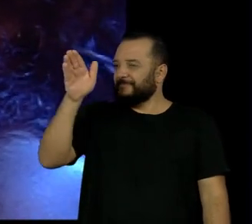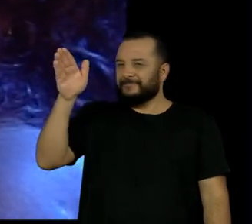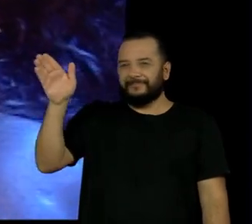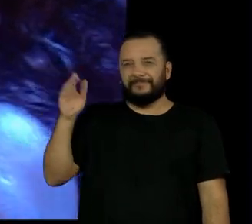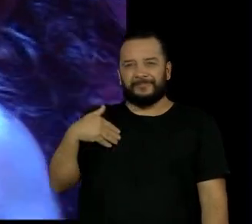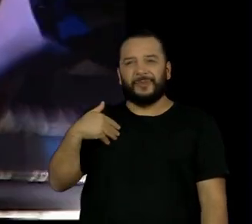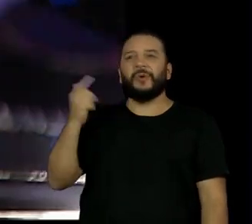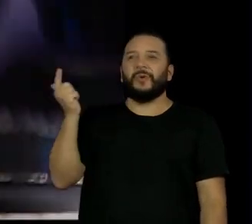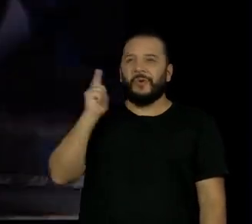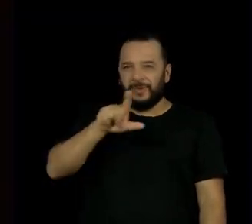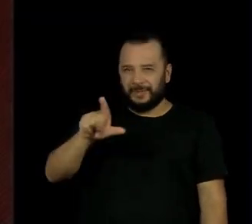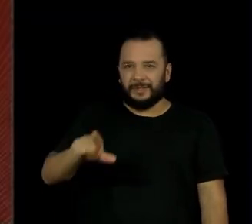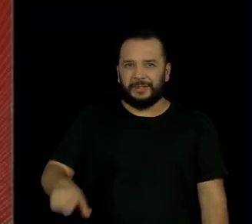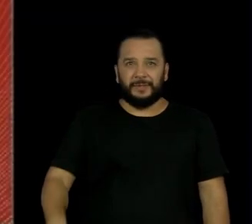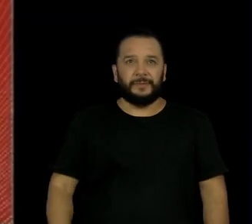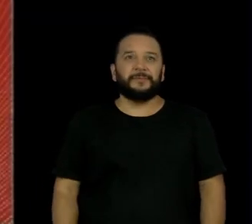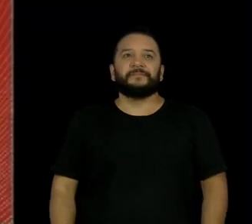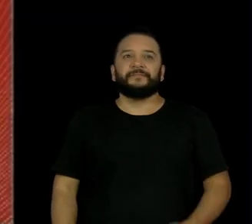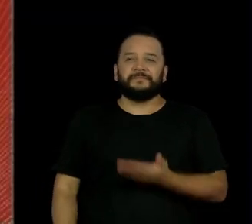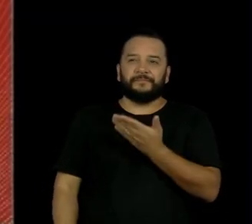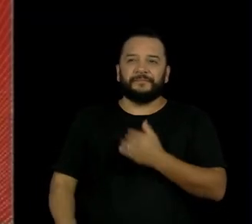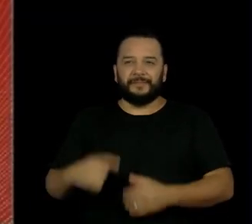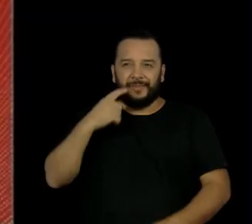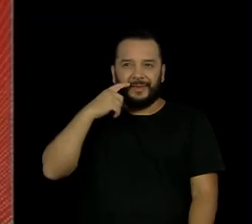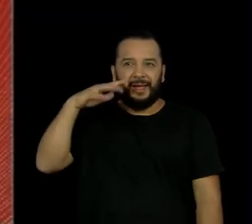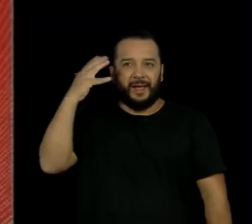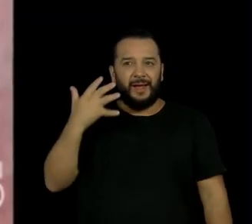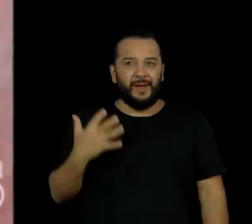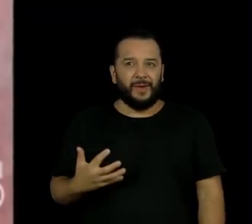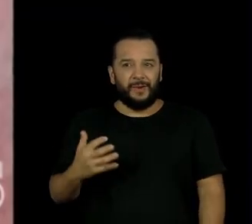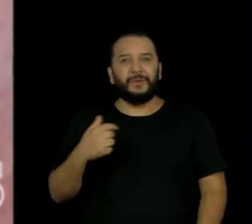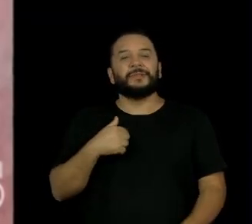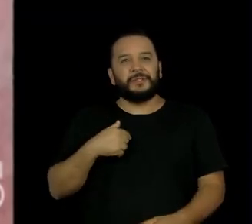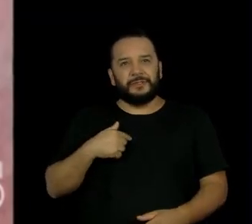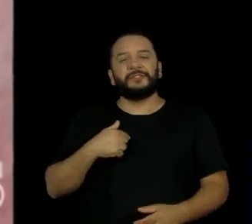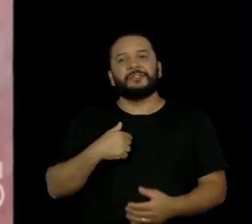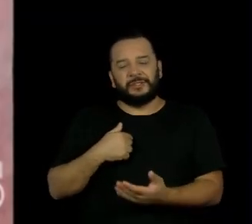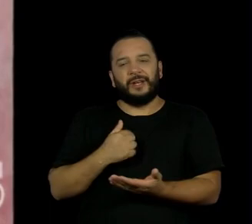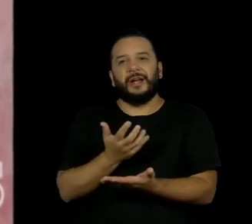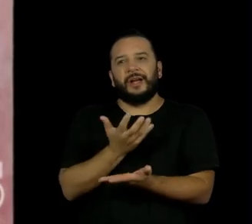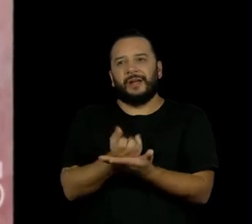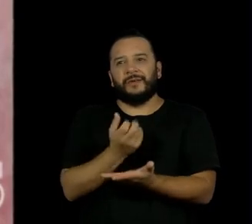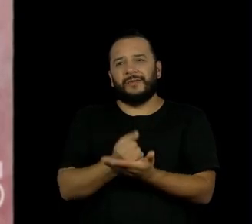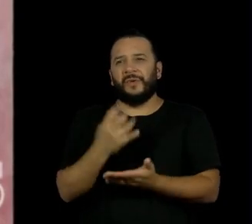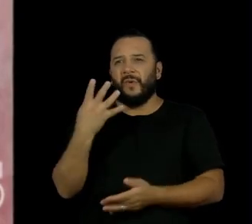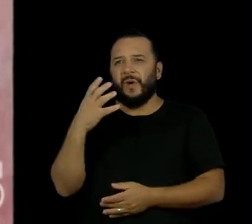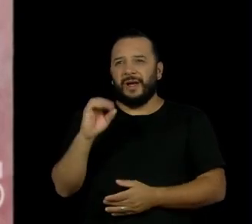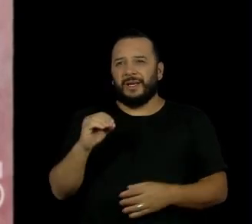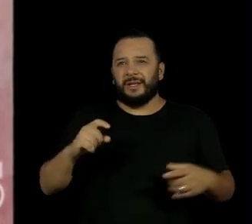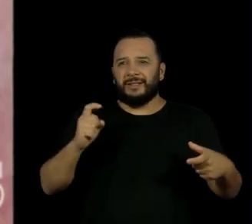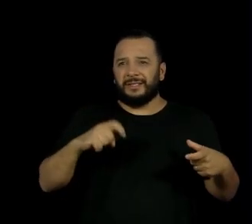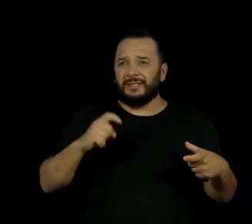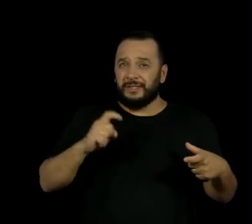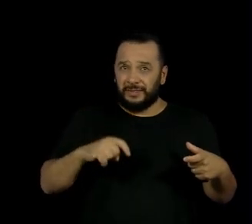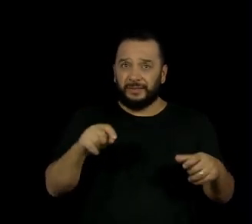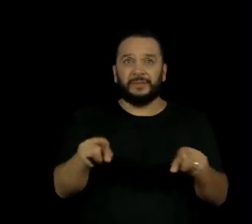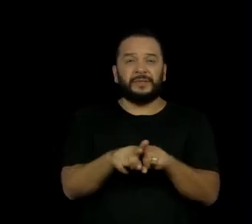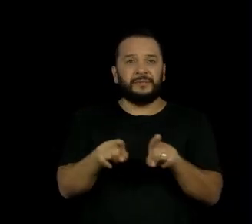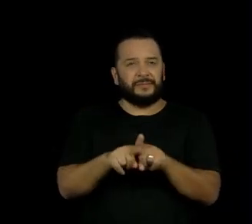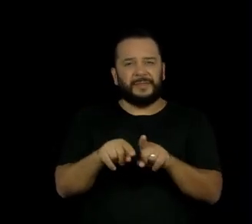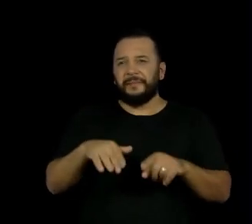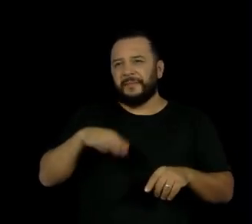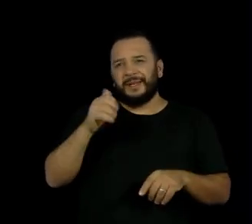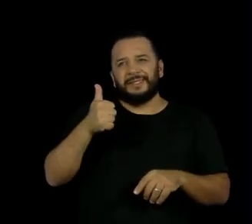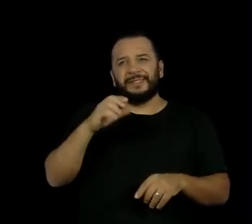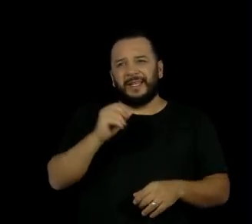eu vou Elsa gravou mais de 40 álbuns e conquistou mais de uma dezena de Prêmios inclusive